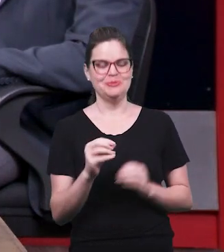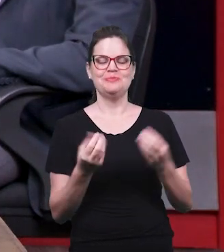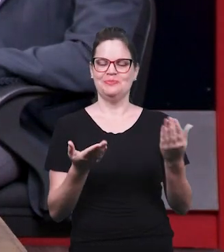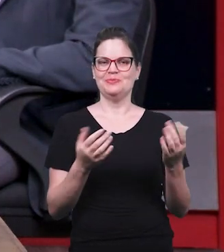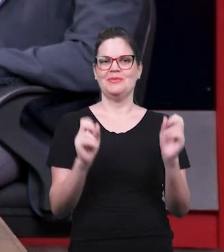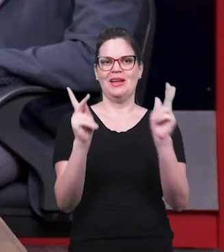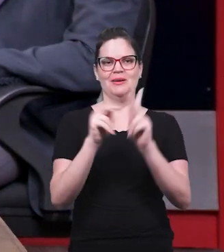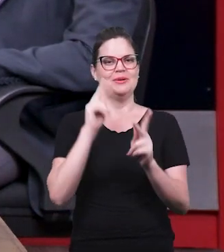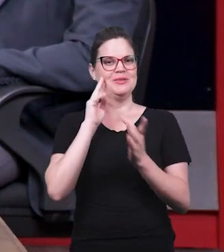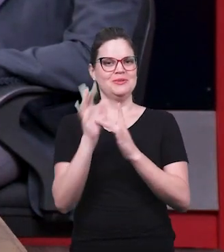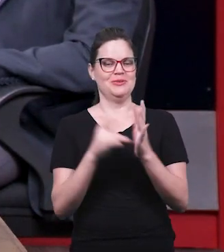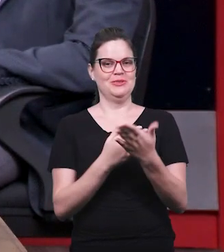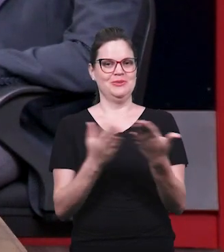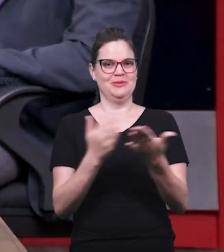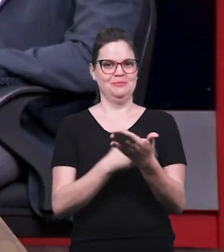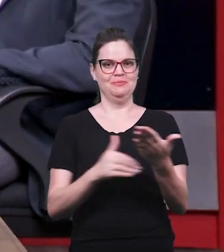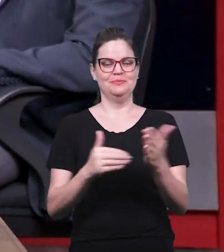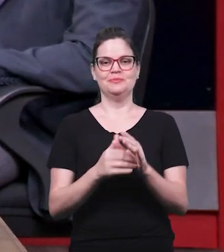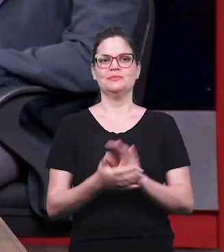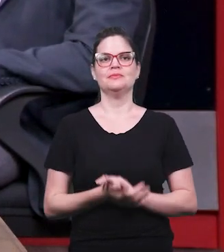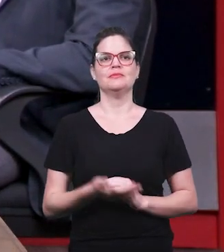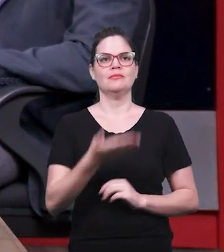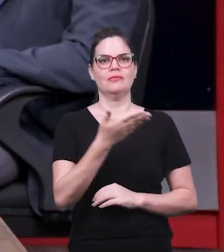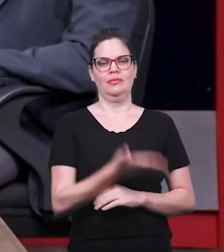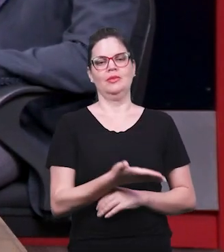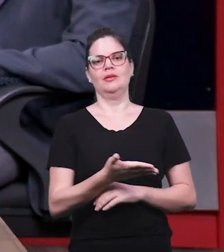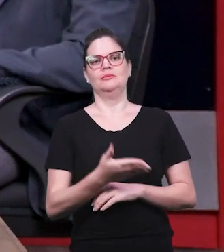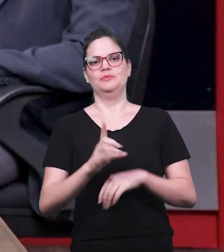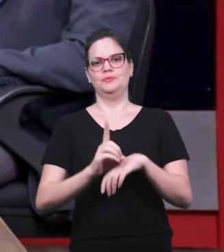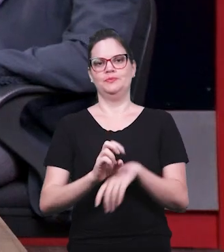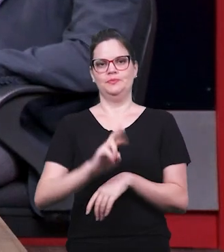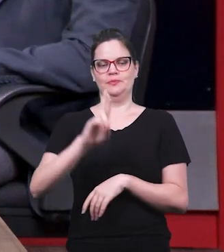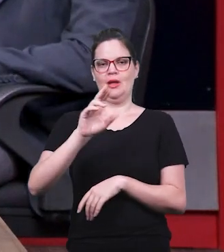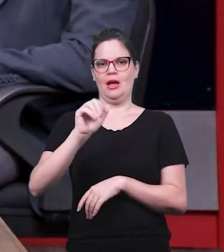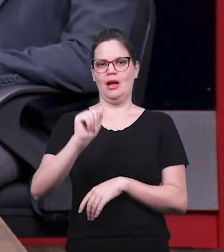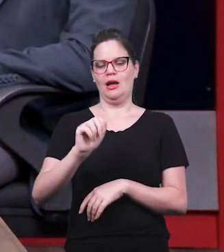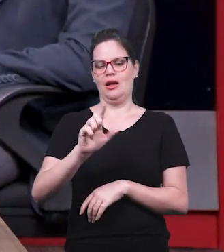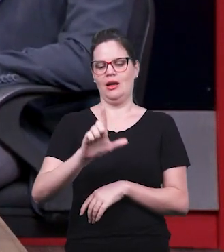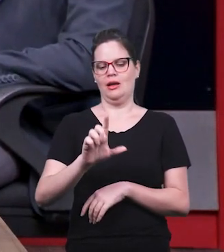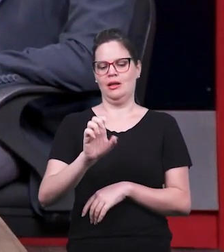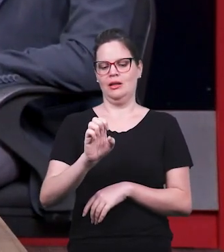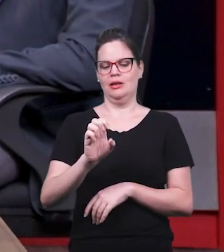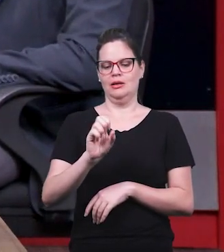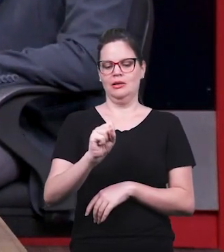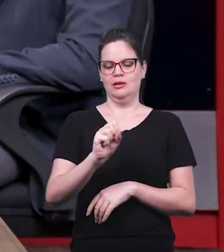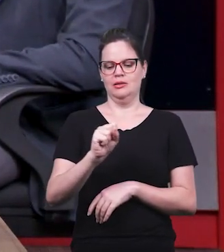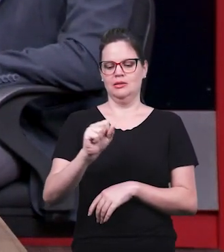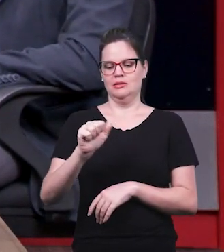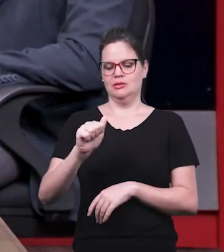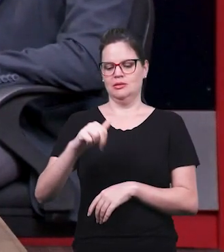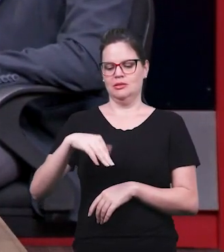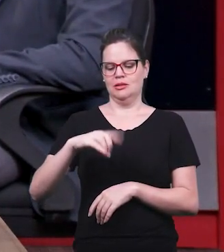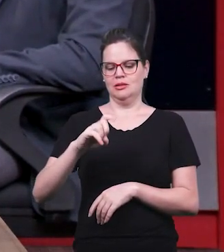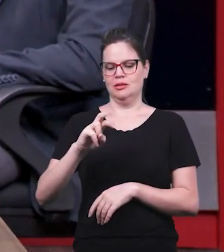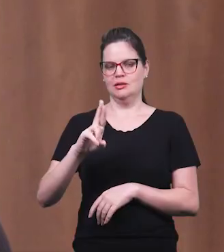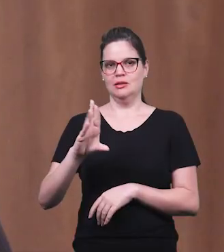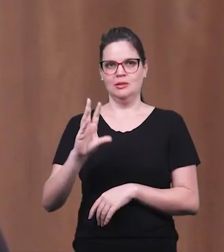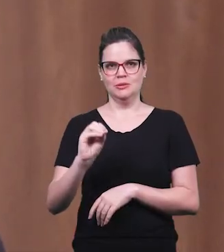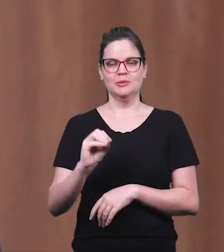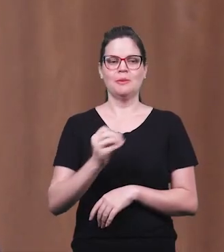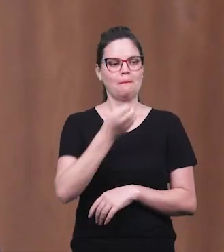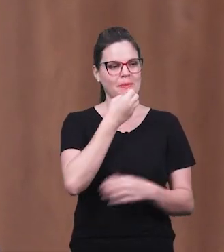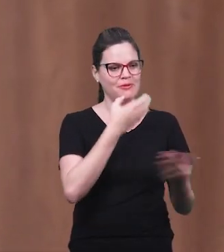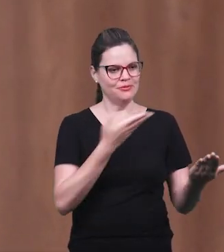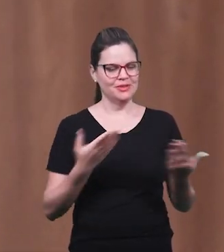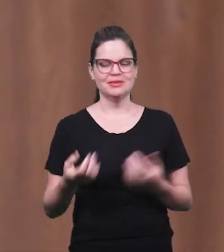Muito bem, estamos aqui hoje com o doutor Alessandro Correia Vitorino. Paz do Senhor, meu irmão, seja bem-vindo. Paz do